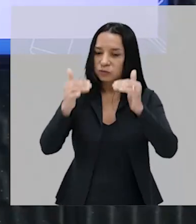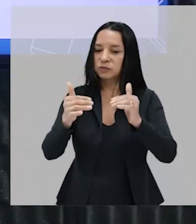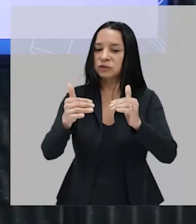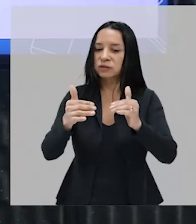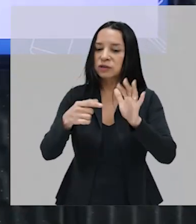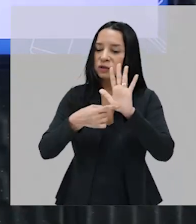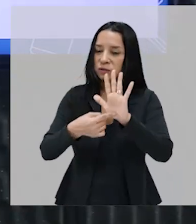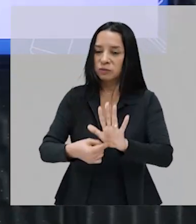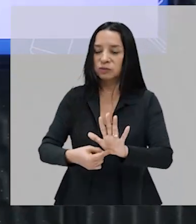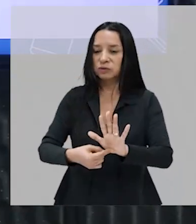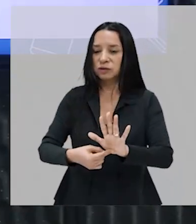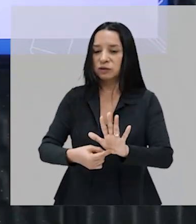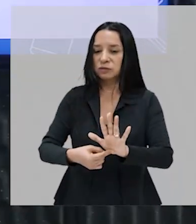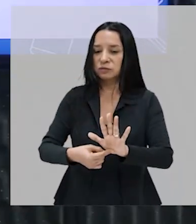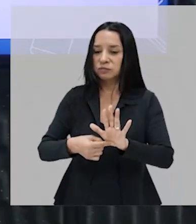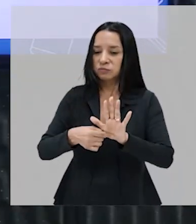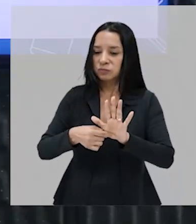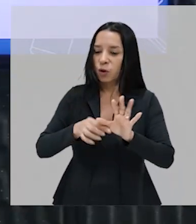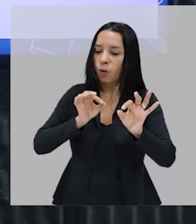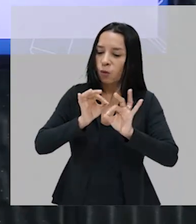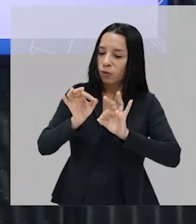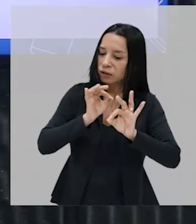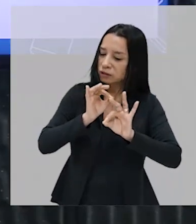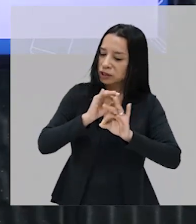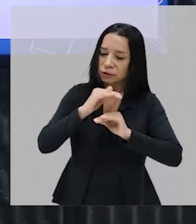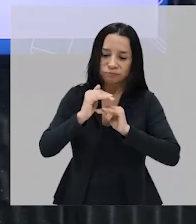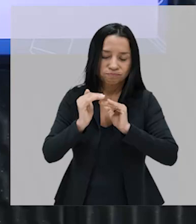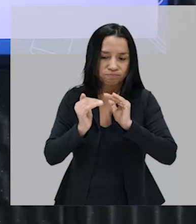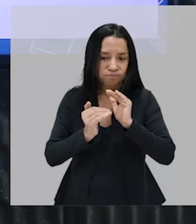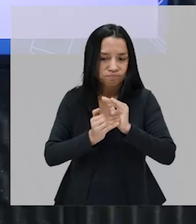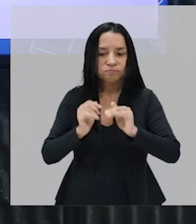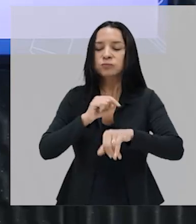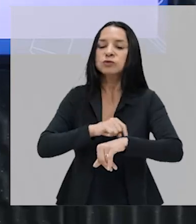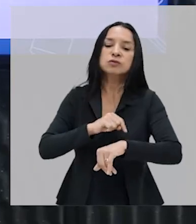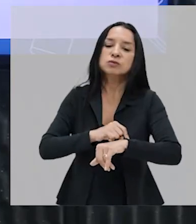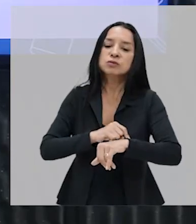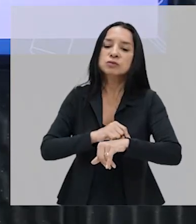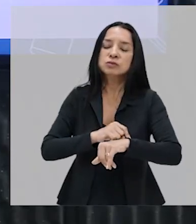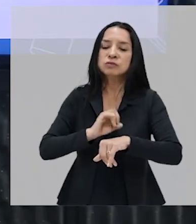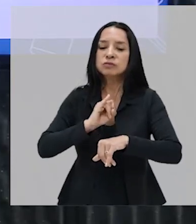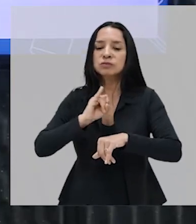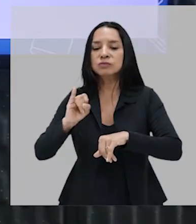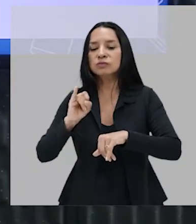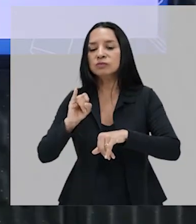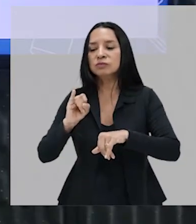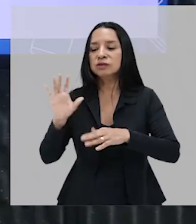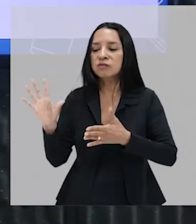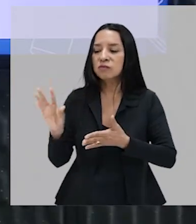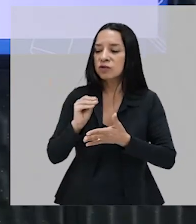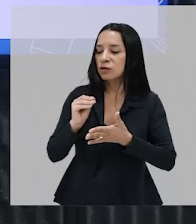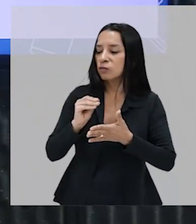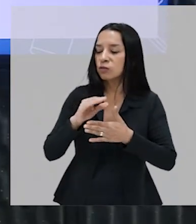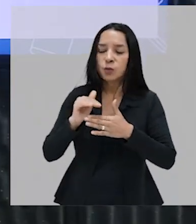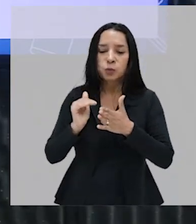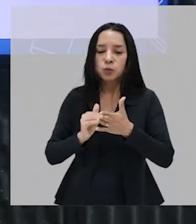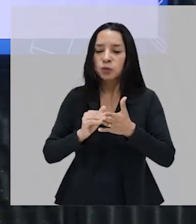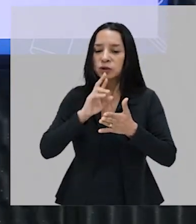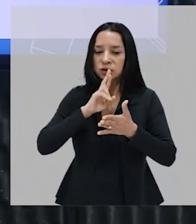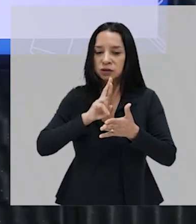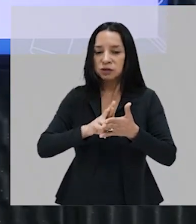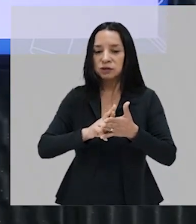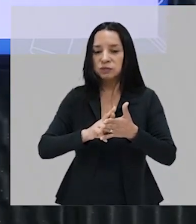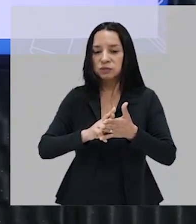colocado e precisa o quê? Ser delineado o tempo inteiro. Então, se nós pegarmos todas essas alternativas, como nós estamos nos referindo à